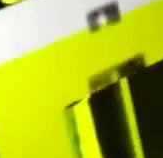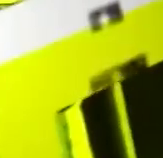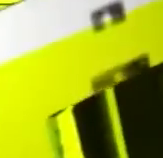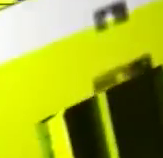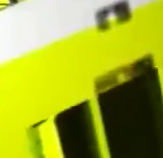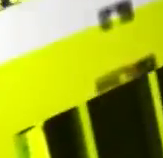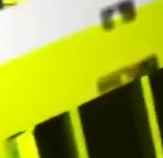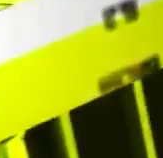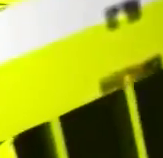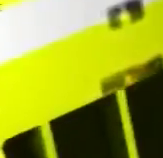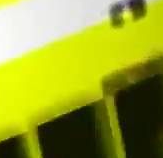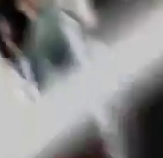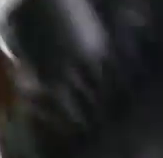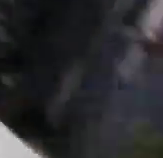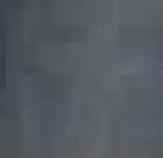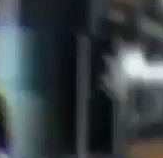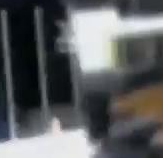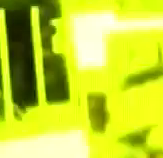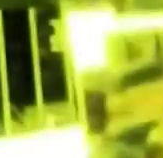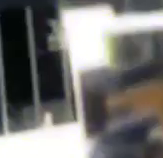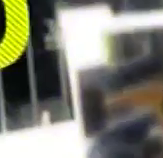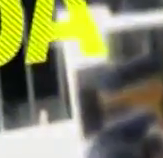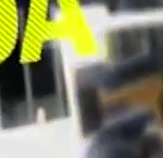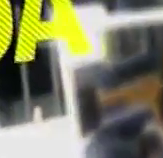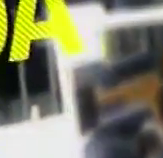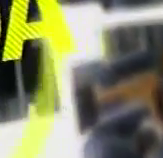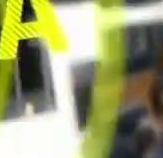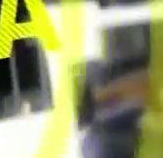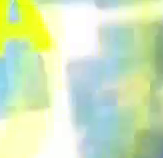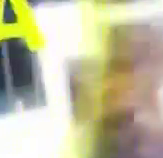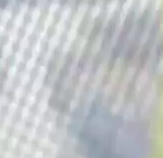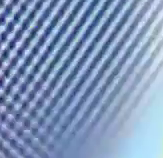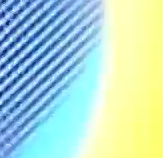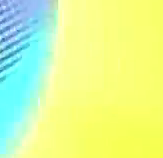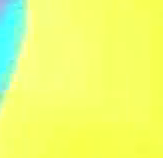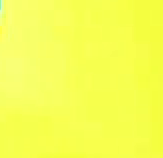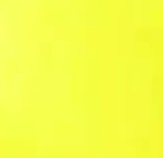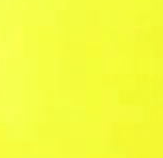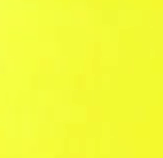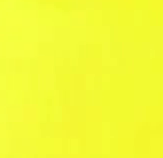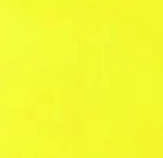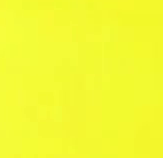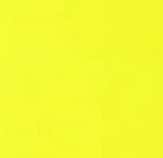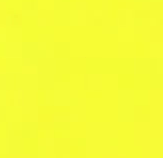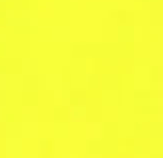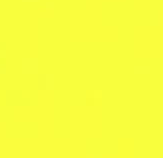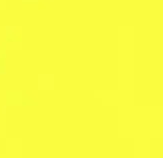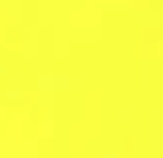Um segundo encaminhamento. Ministério de Santos, do meu estado de São Paulo.